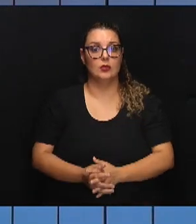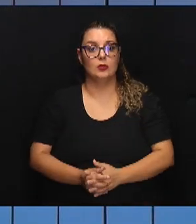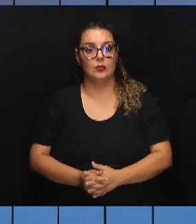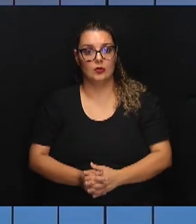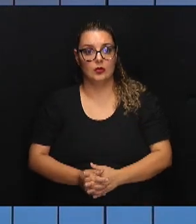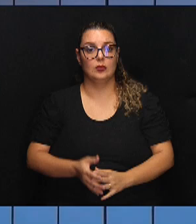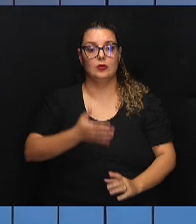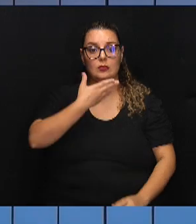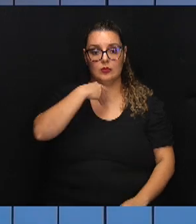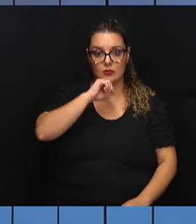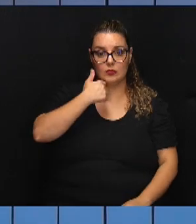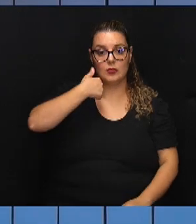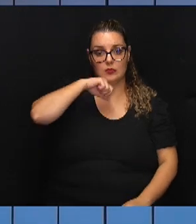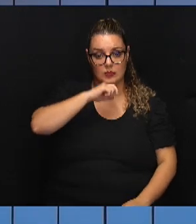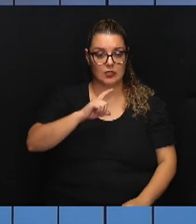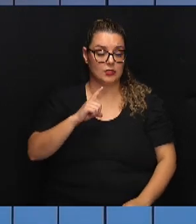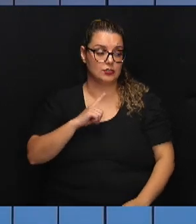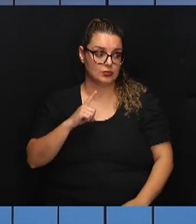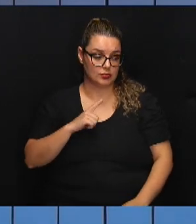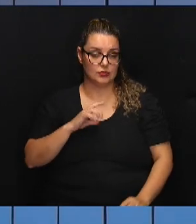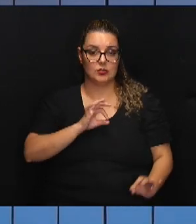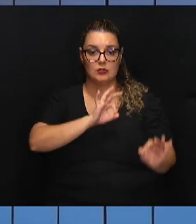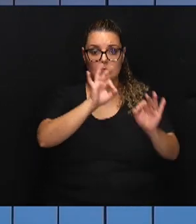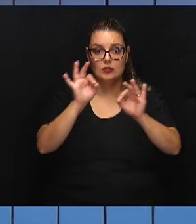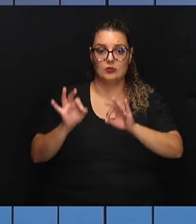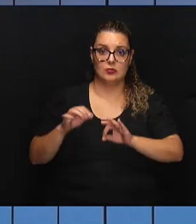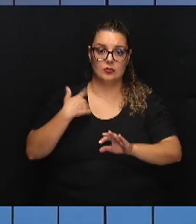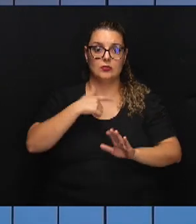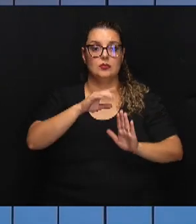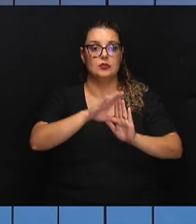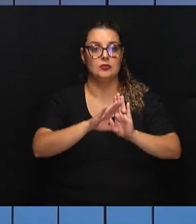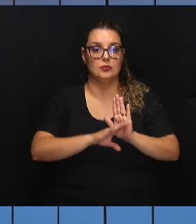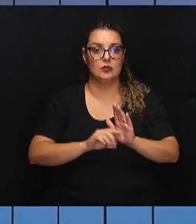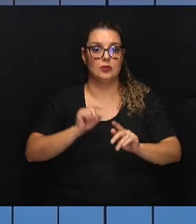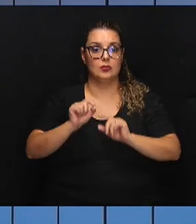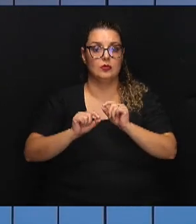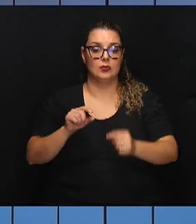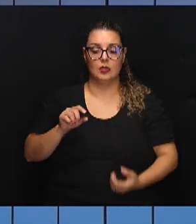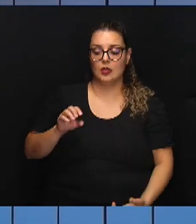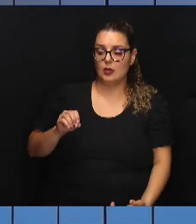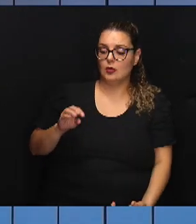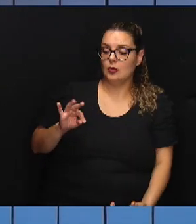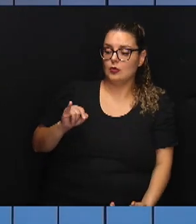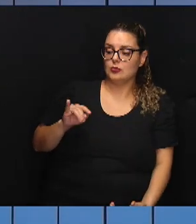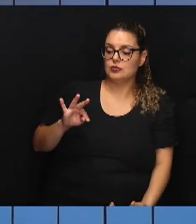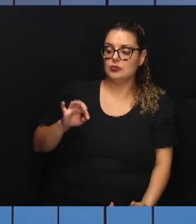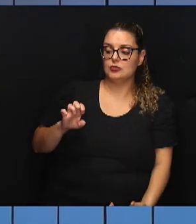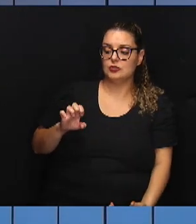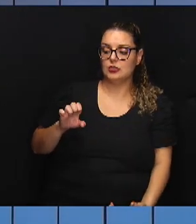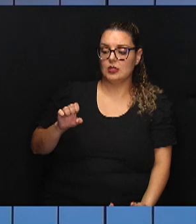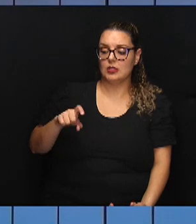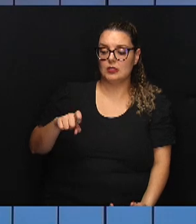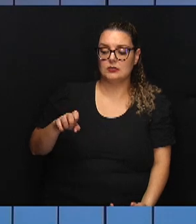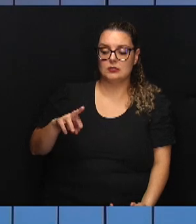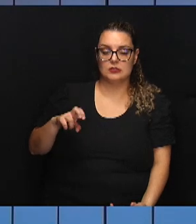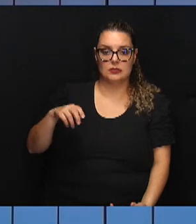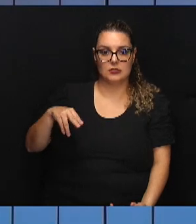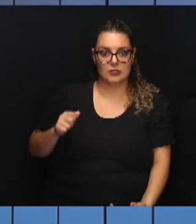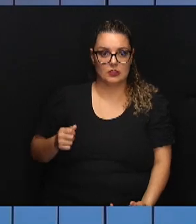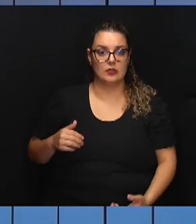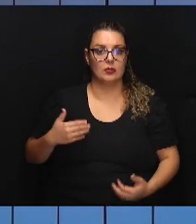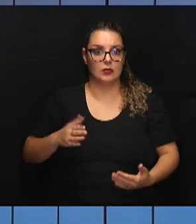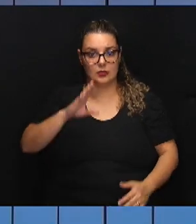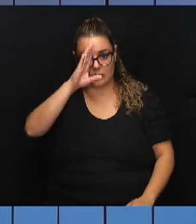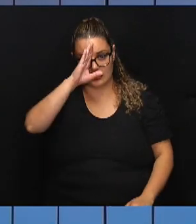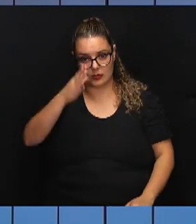os pais, mães que estiverem assistindo aqui o nosso programa, o que é a otite externa, quais são os principais sintomas, né, como